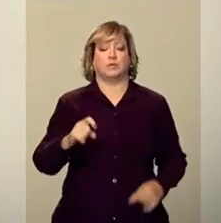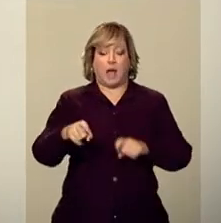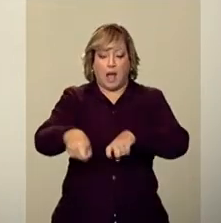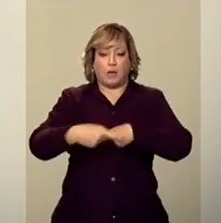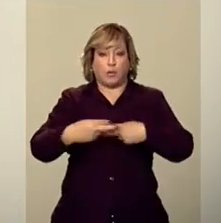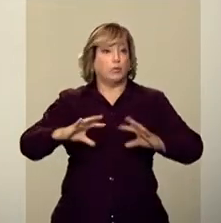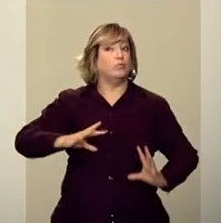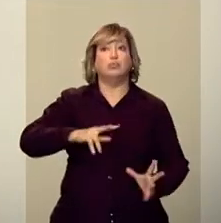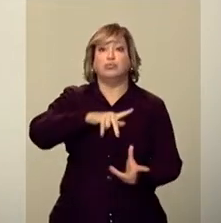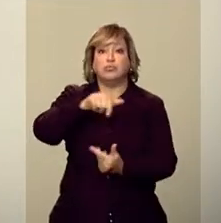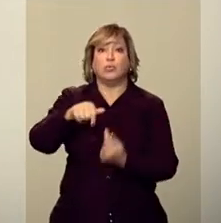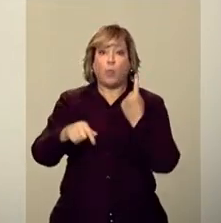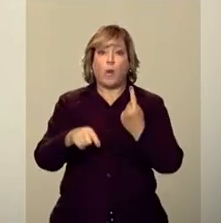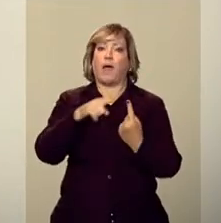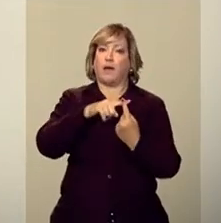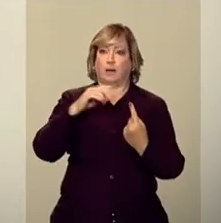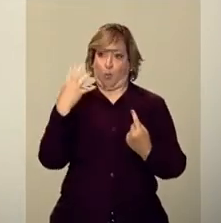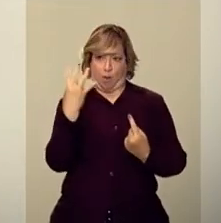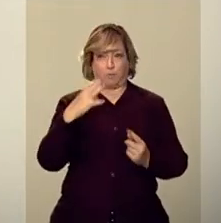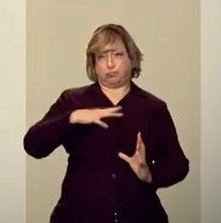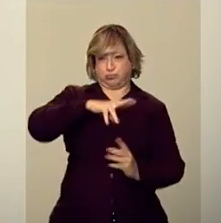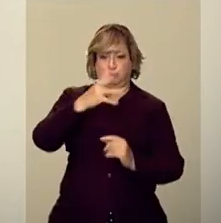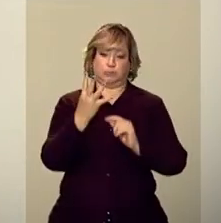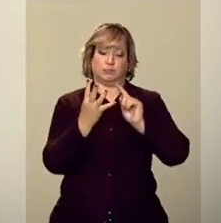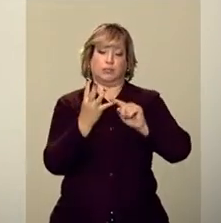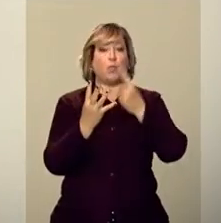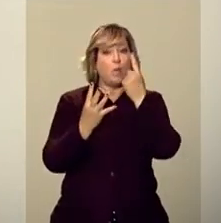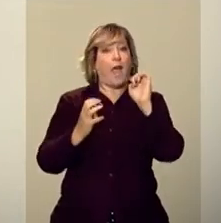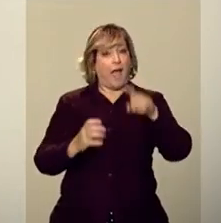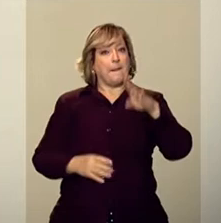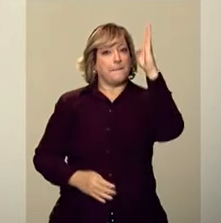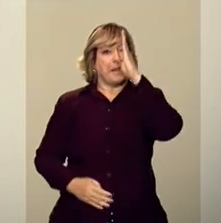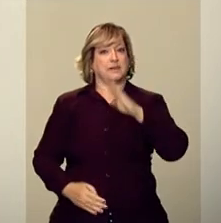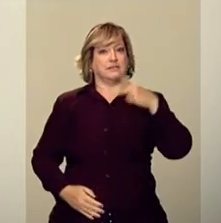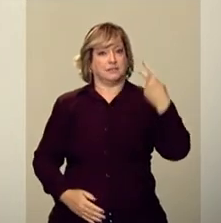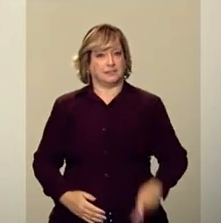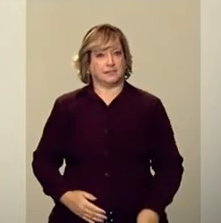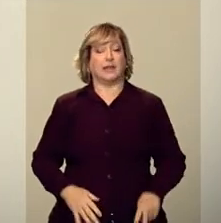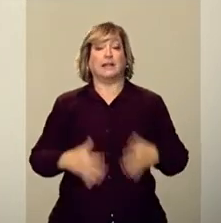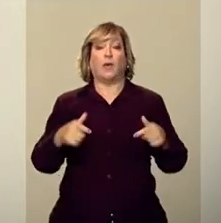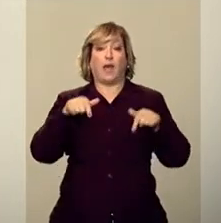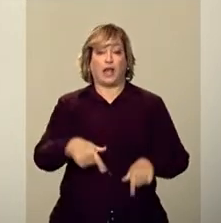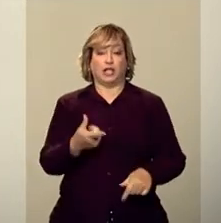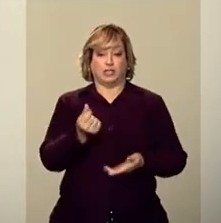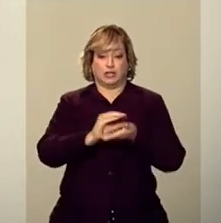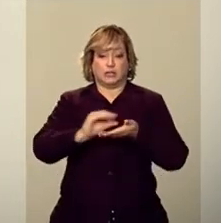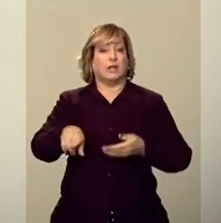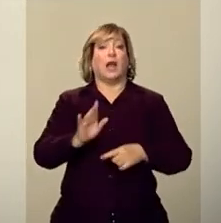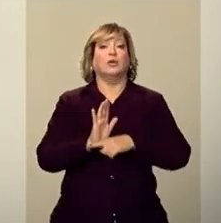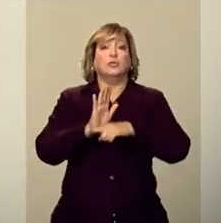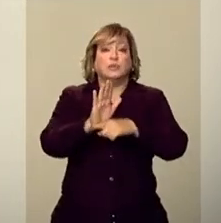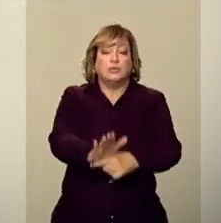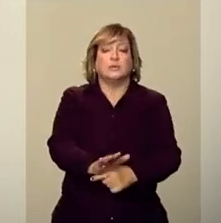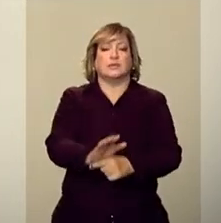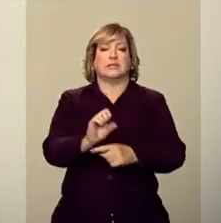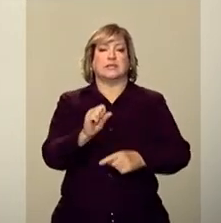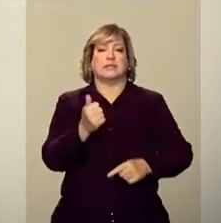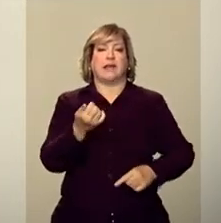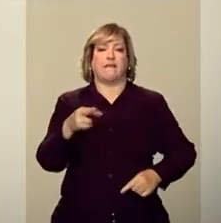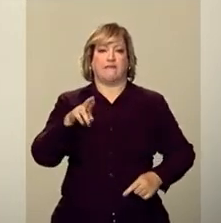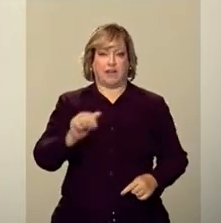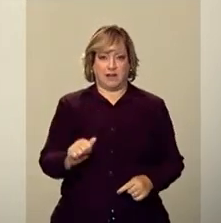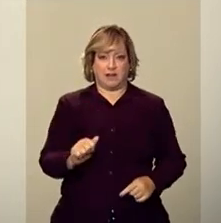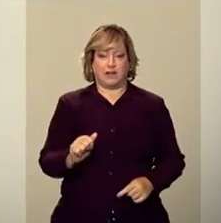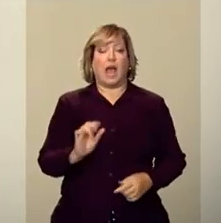do mundo é brasileiro por isso Luciano esse crédito vai ser usado para ajudar na safra